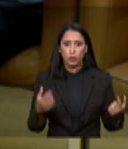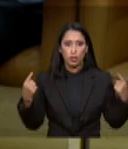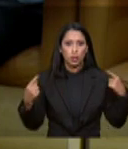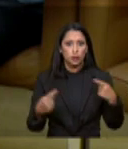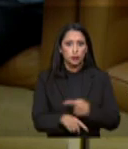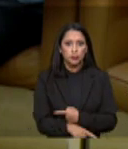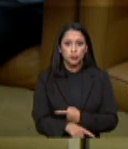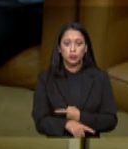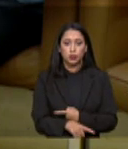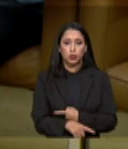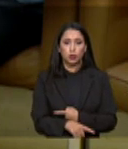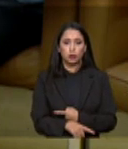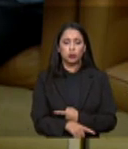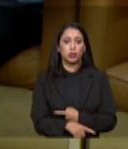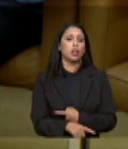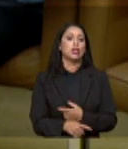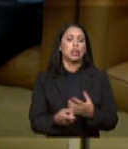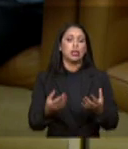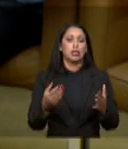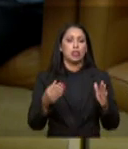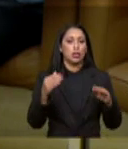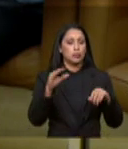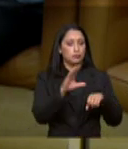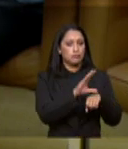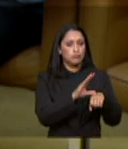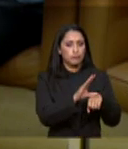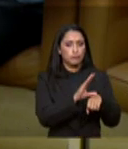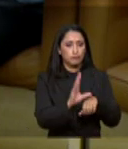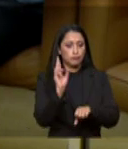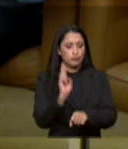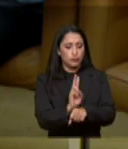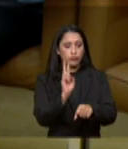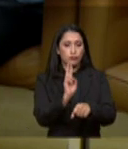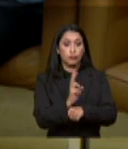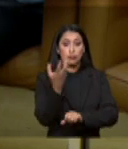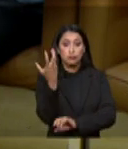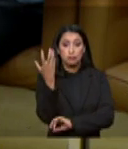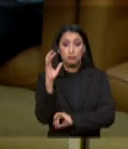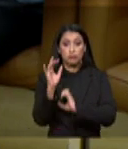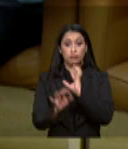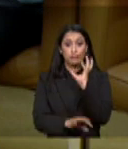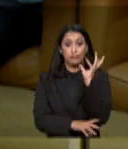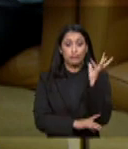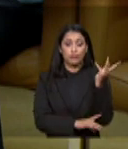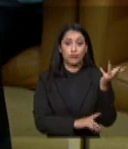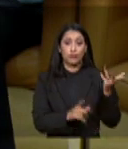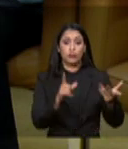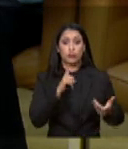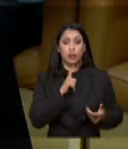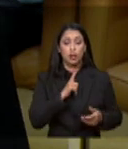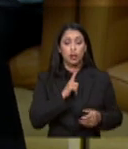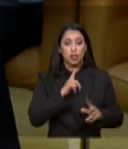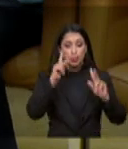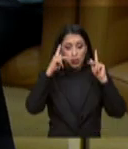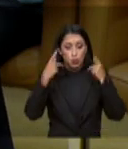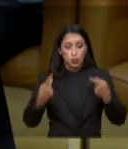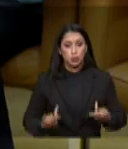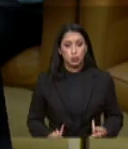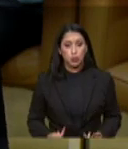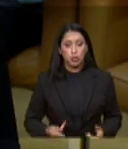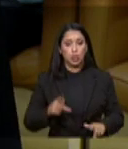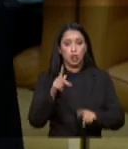generalizada dos preceitos constitucionais relativos à proteção ambiental, à proteção da pessoa humana, aos